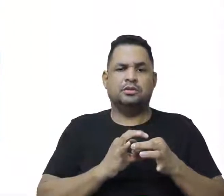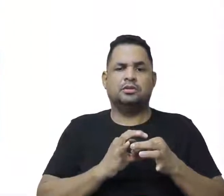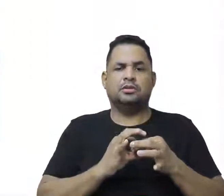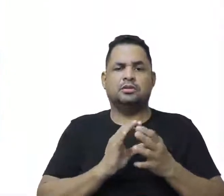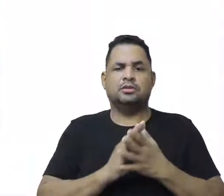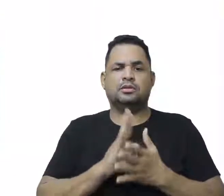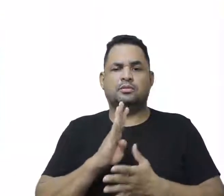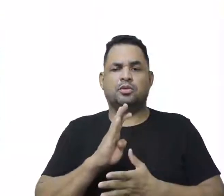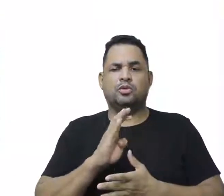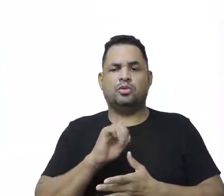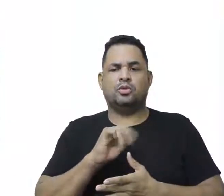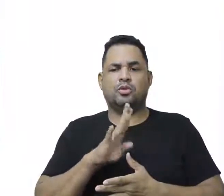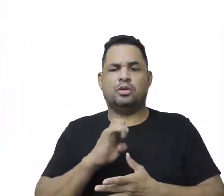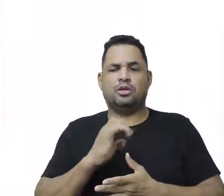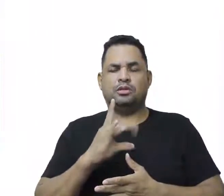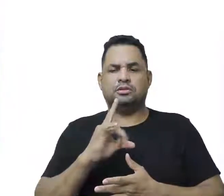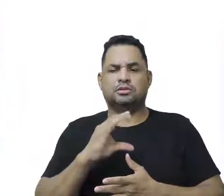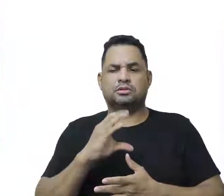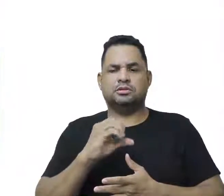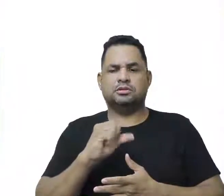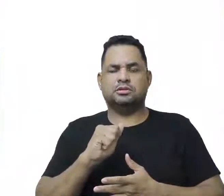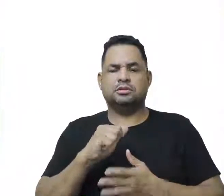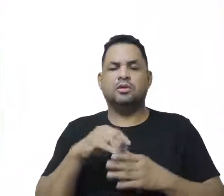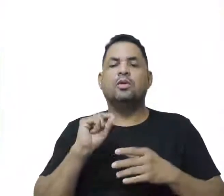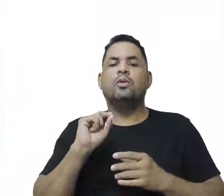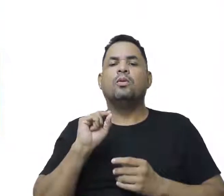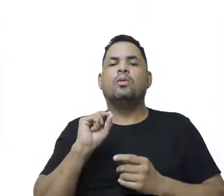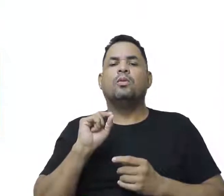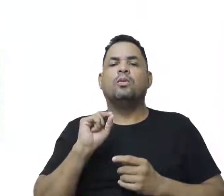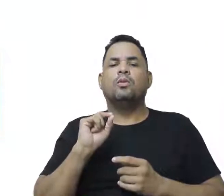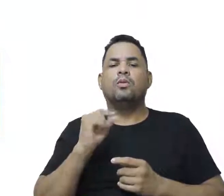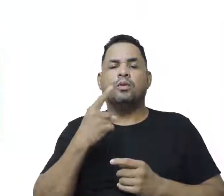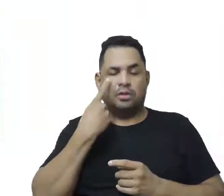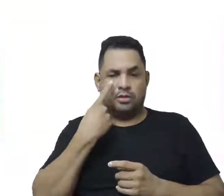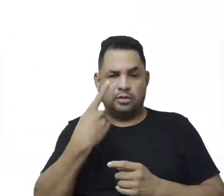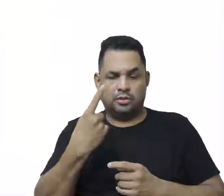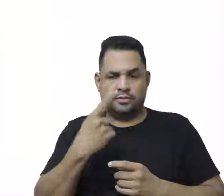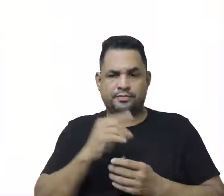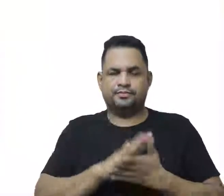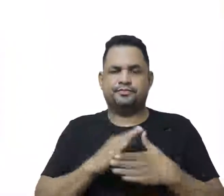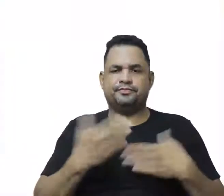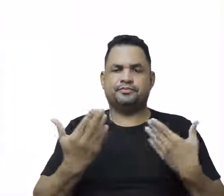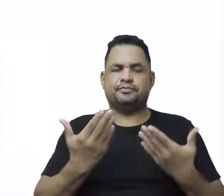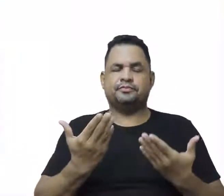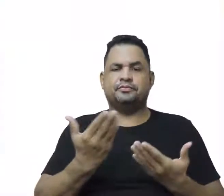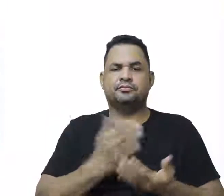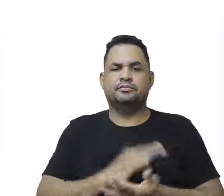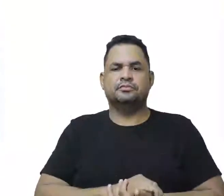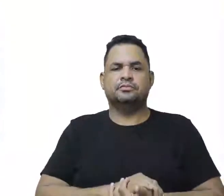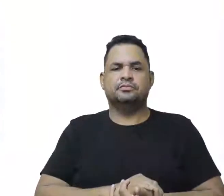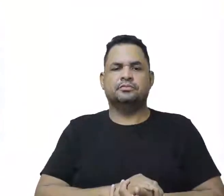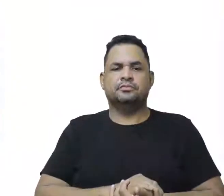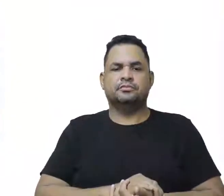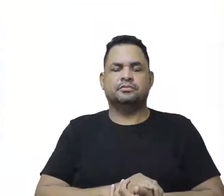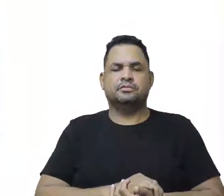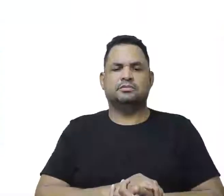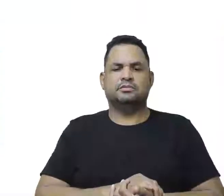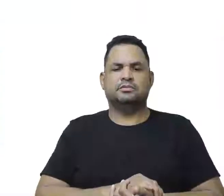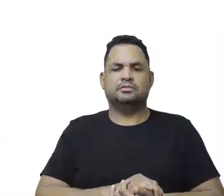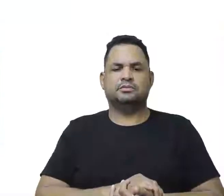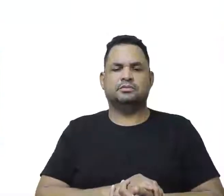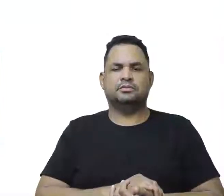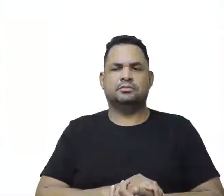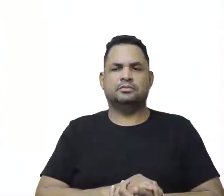burocracia e o que que ver via né que essa burocratização que